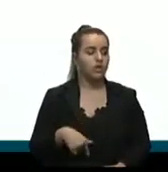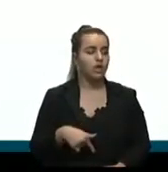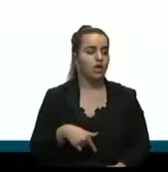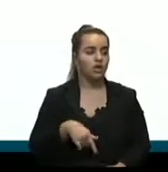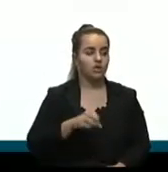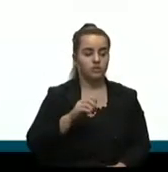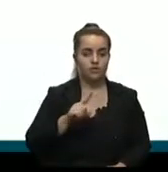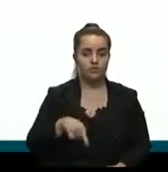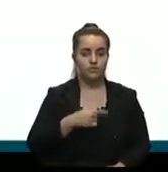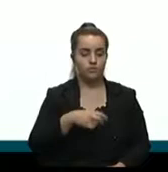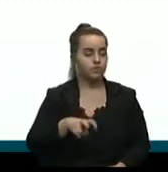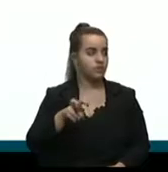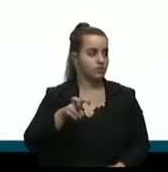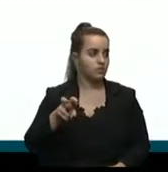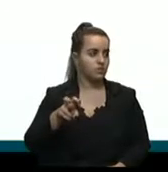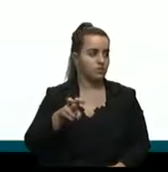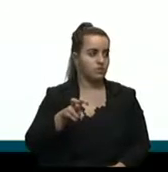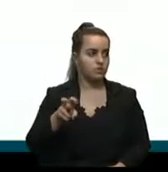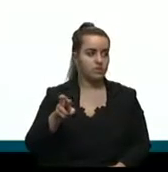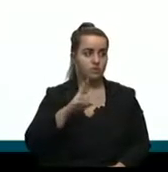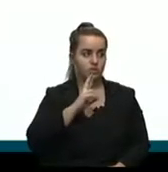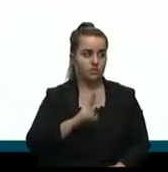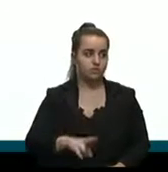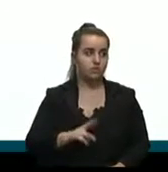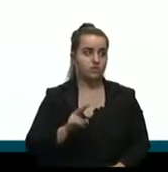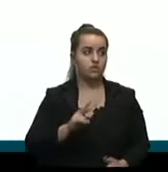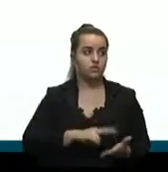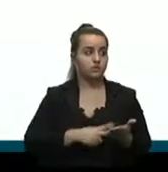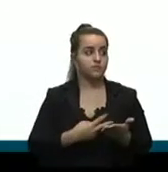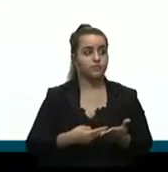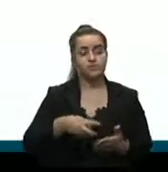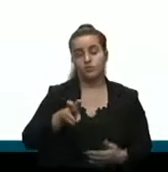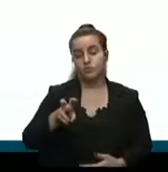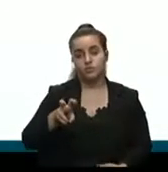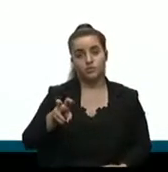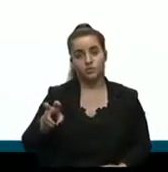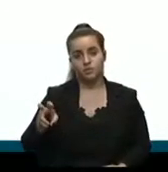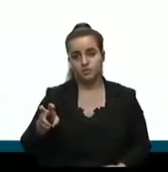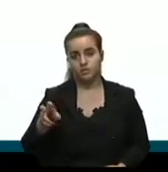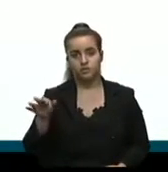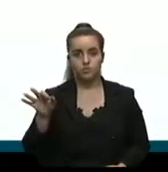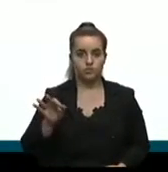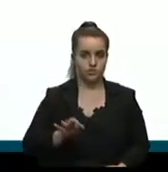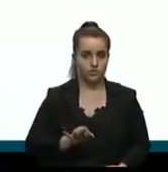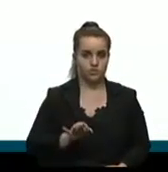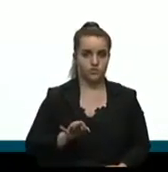a 0,55, ou, na sua forma percentual,